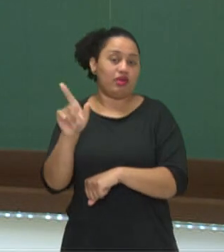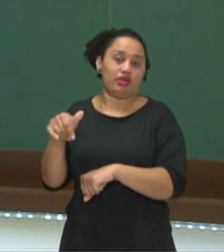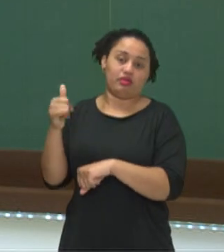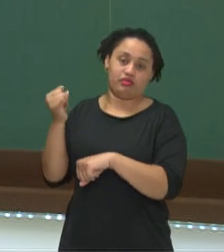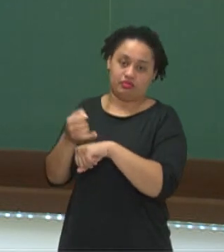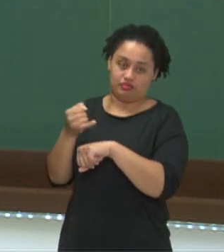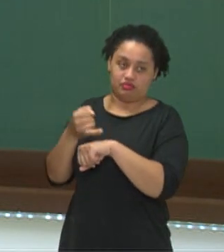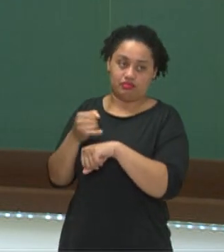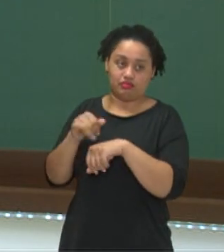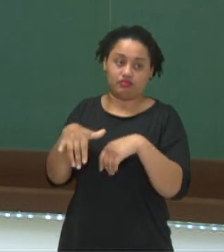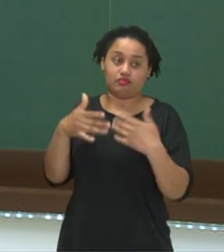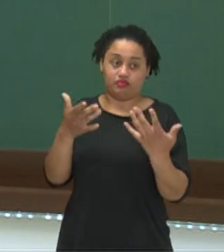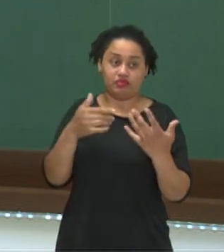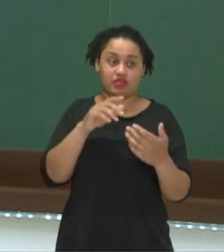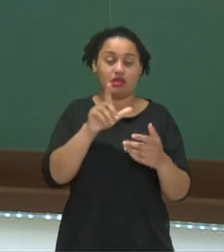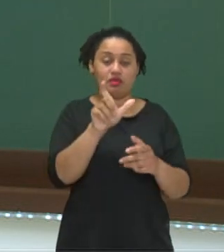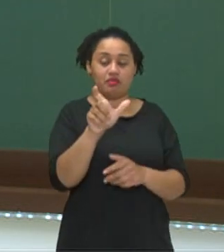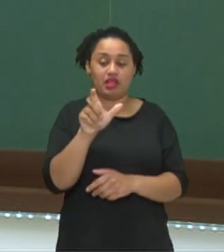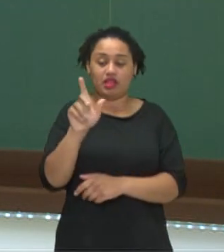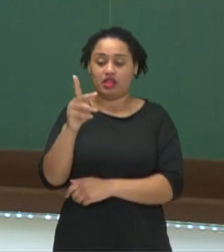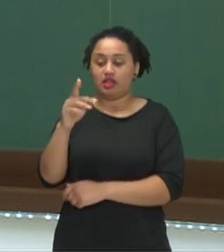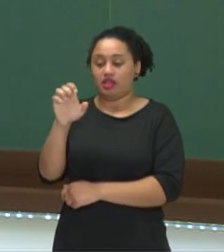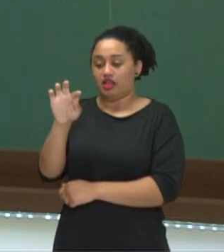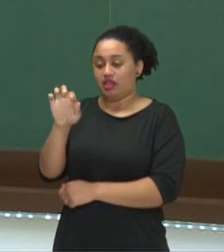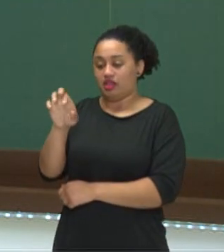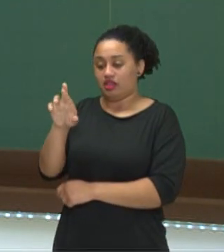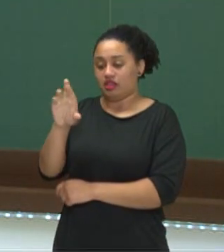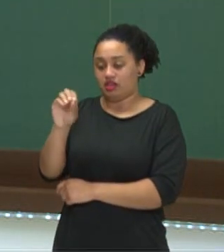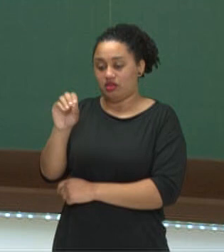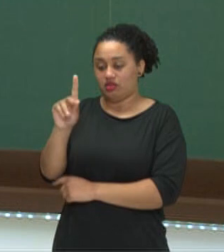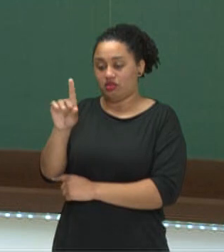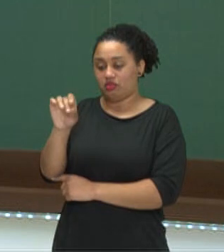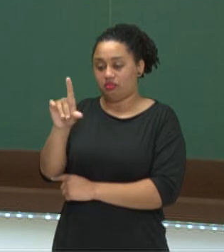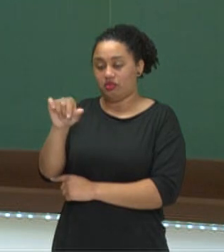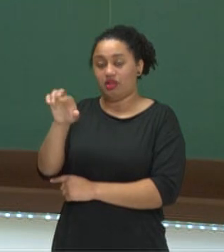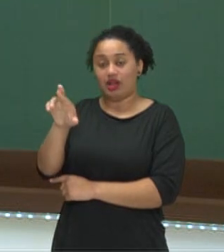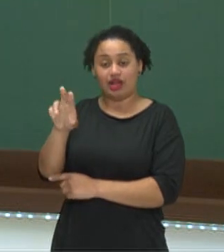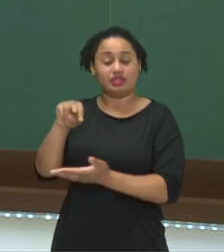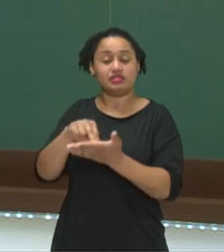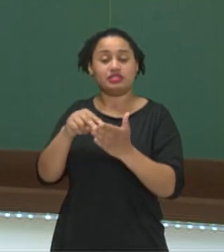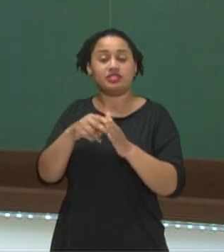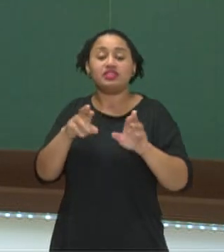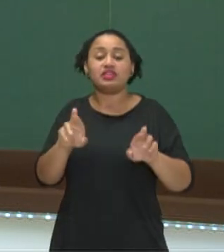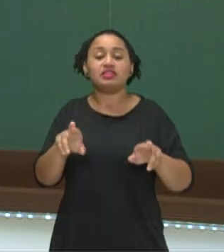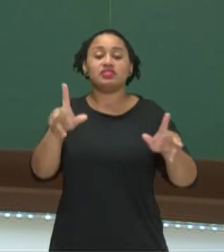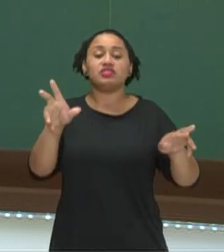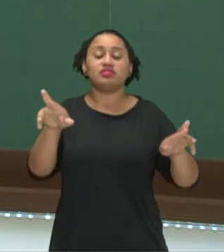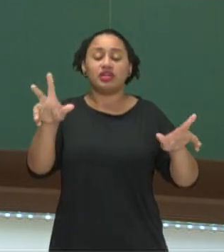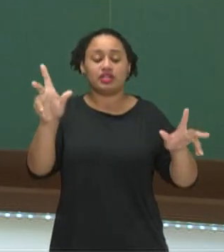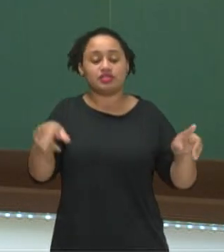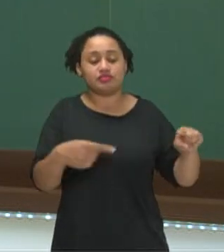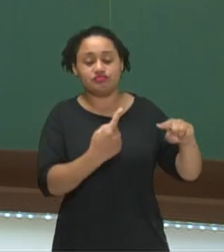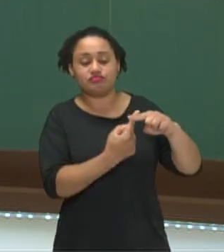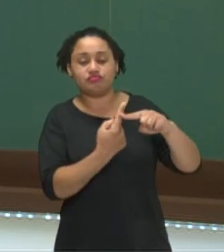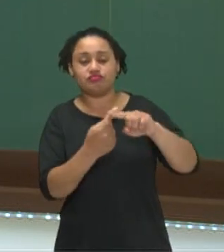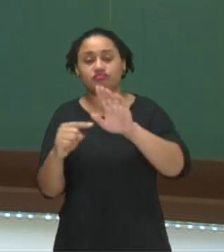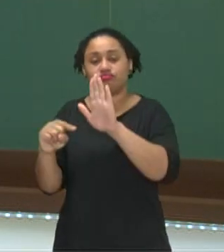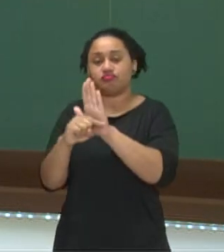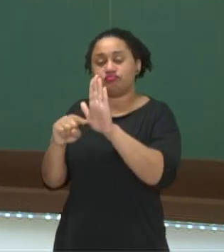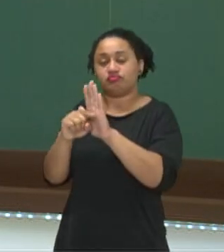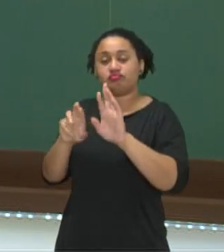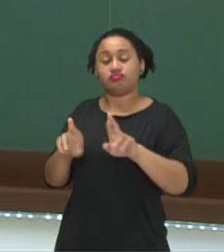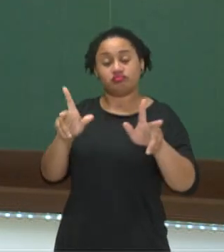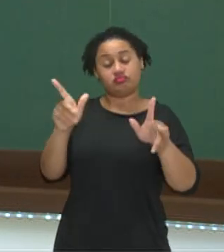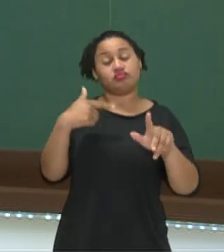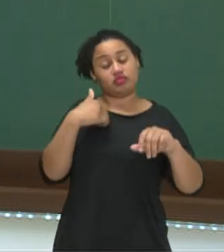aqui, heteropolar, né, hétero de diferente, então, de cargas diferentes, elas têm relação aí com a formação de